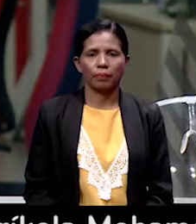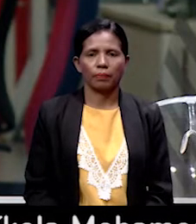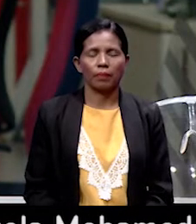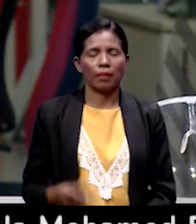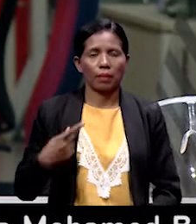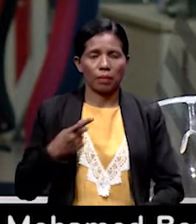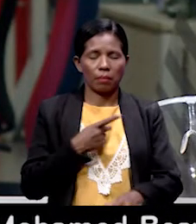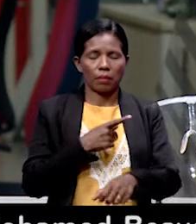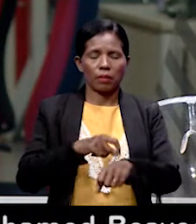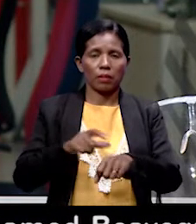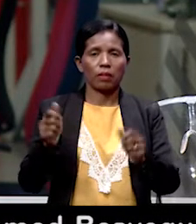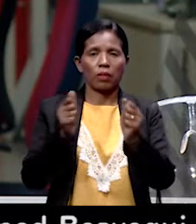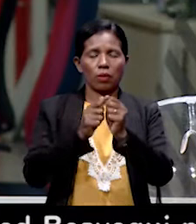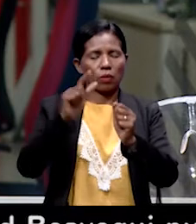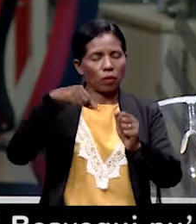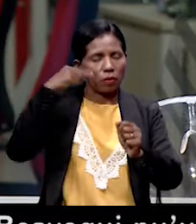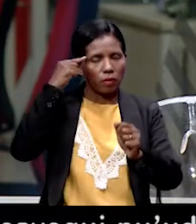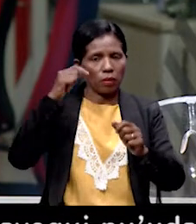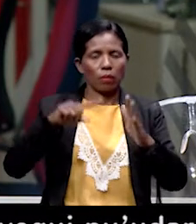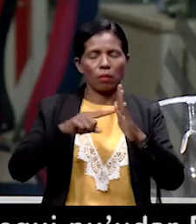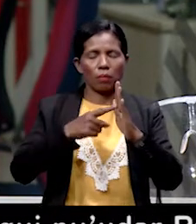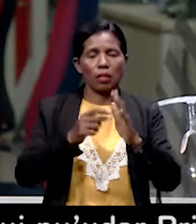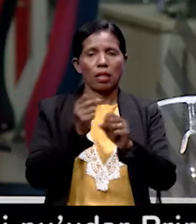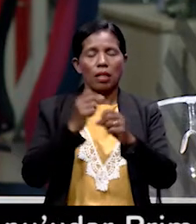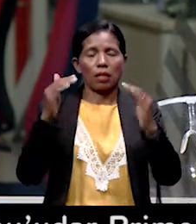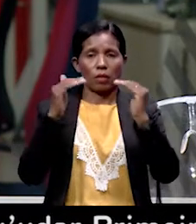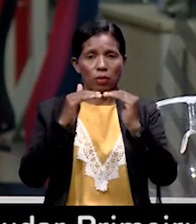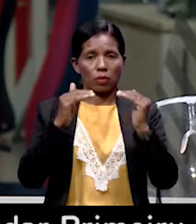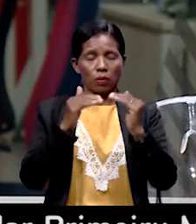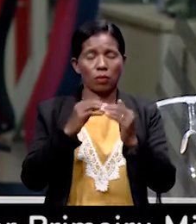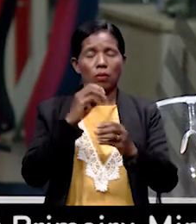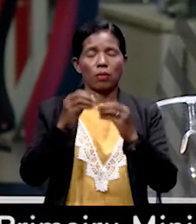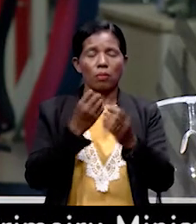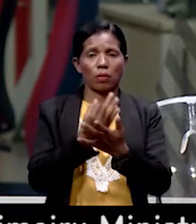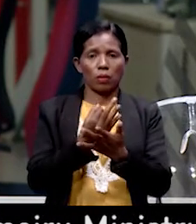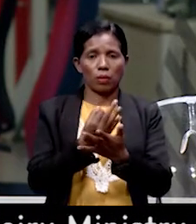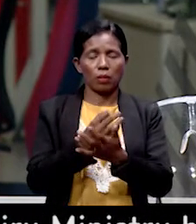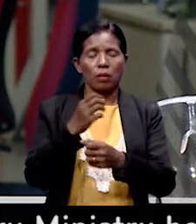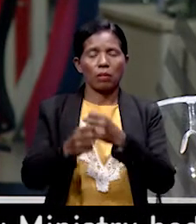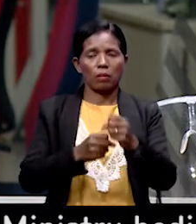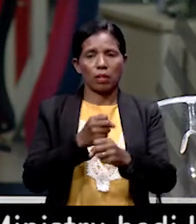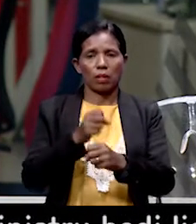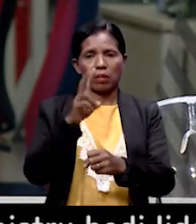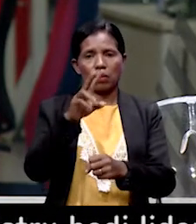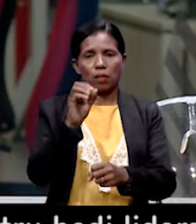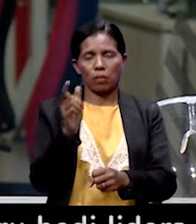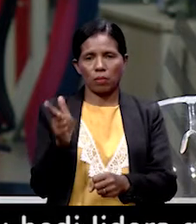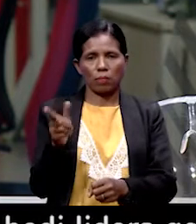Parlamento Nasional ho governo ha ho halau seminario panorama orsamental batinang rihung rua ronu resing rua.